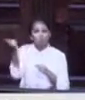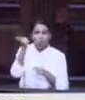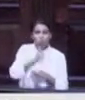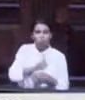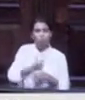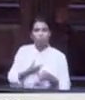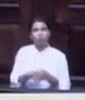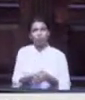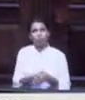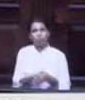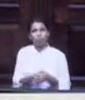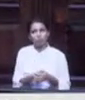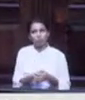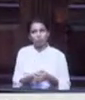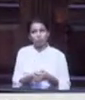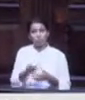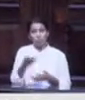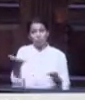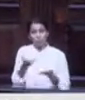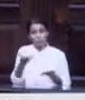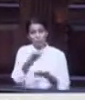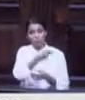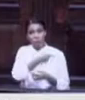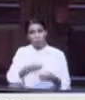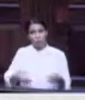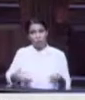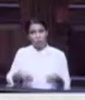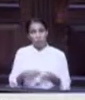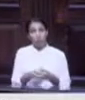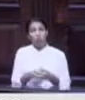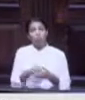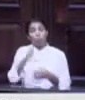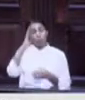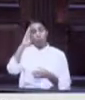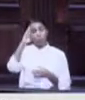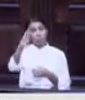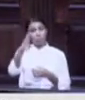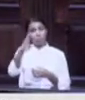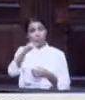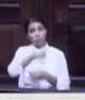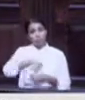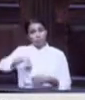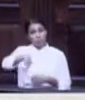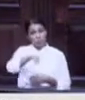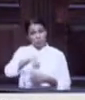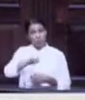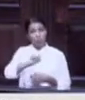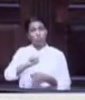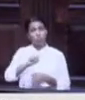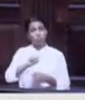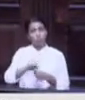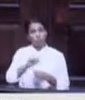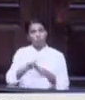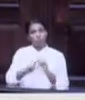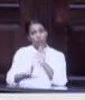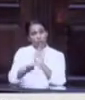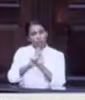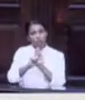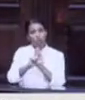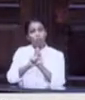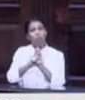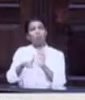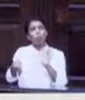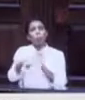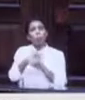quero dizer, senhor presidente, para concluir, que eu acho absolutamente fundamental que nós incluamos nessa lei algumas diretrizes para o